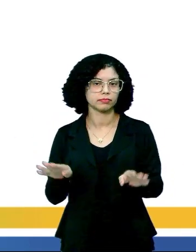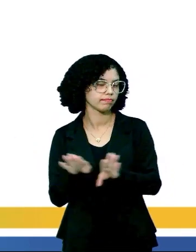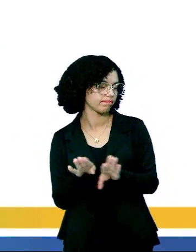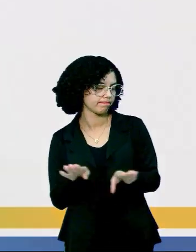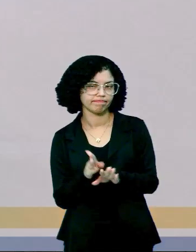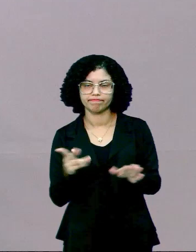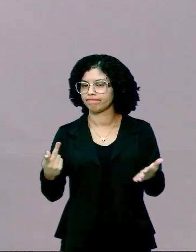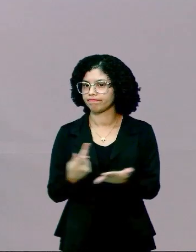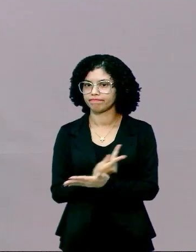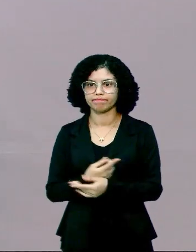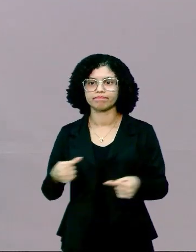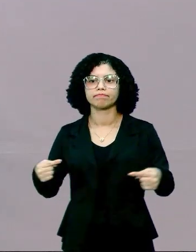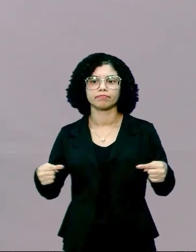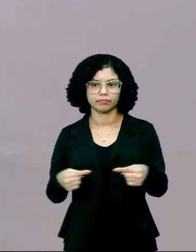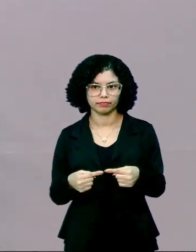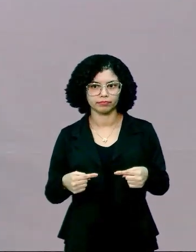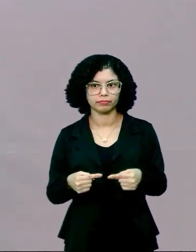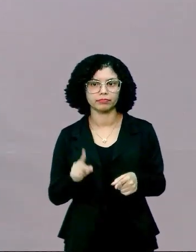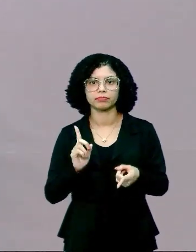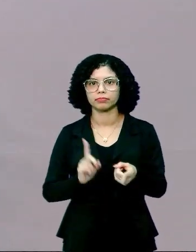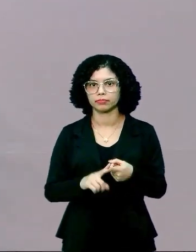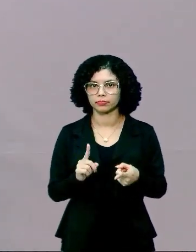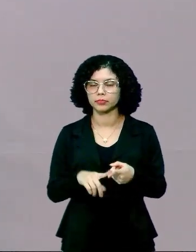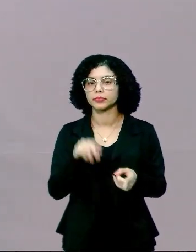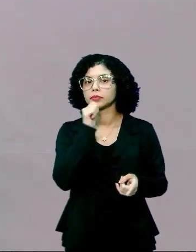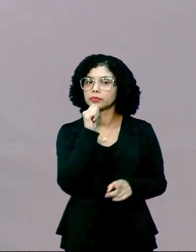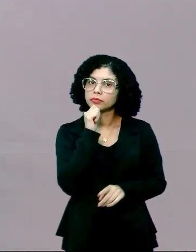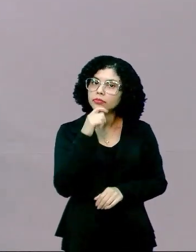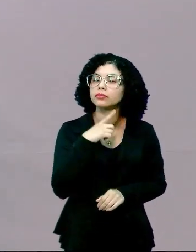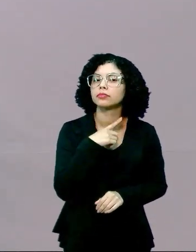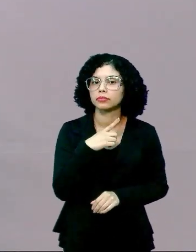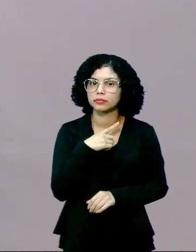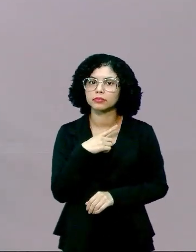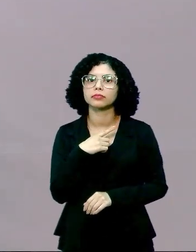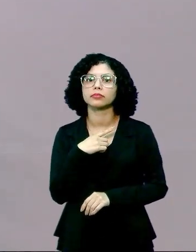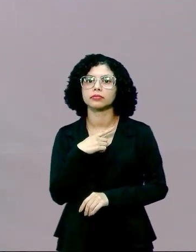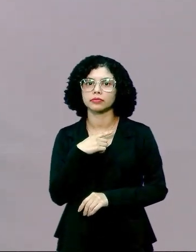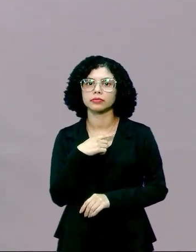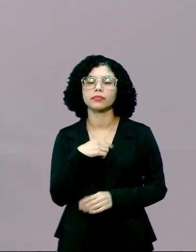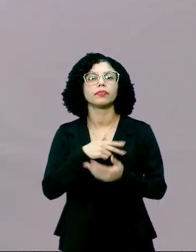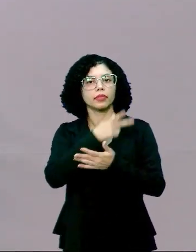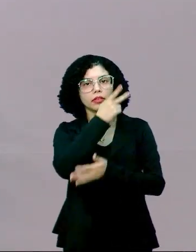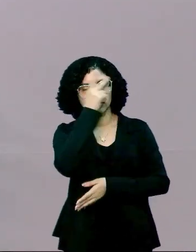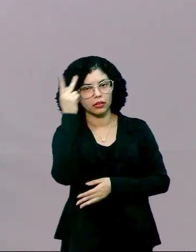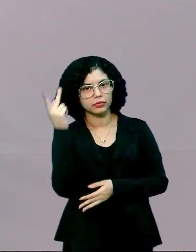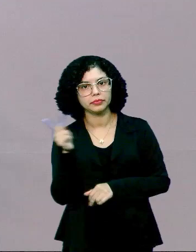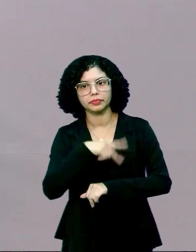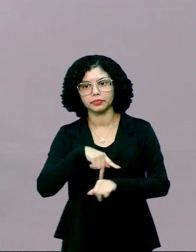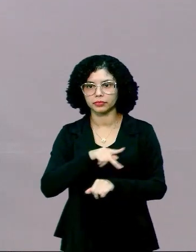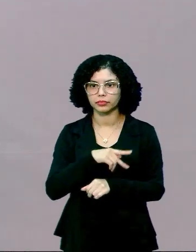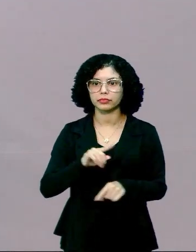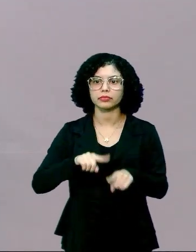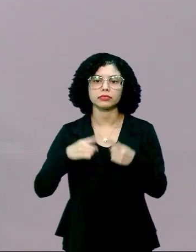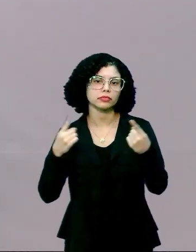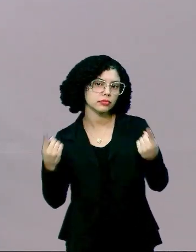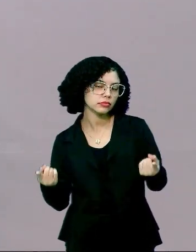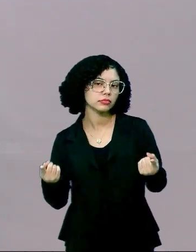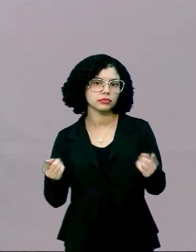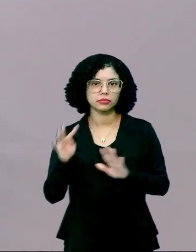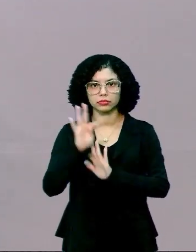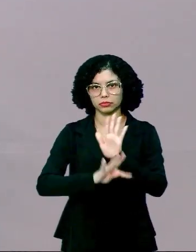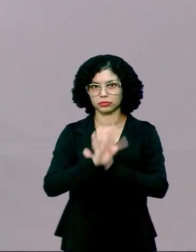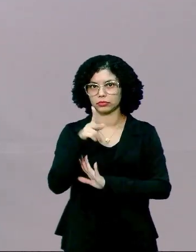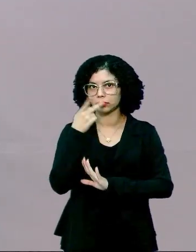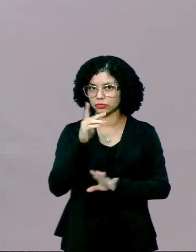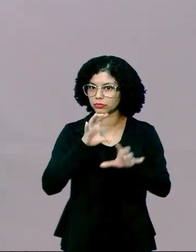Também não está de acordo, porque apesar de haver sim o trânsito das pessoas nesse país, porém